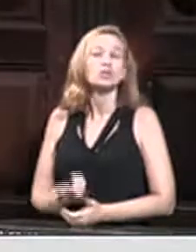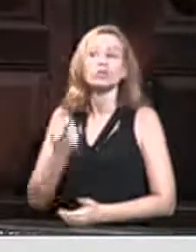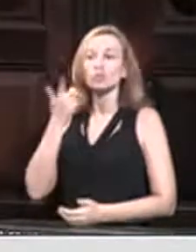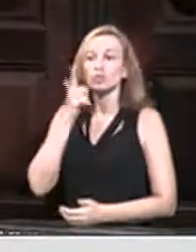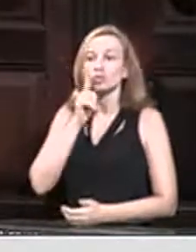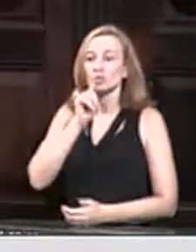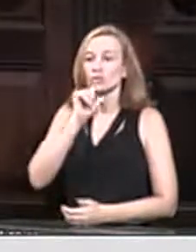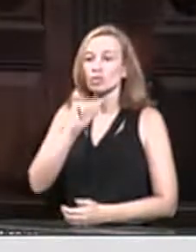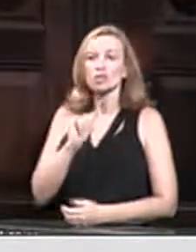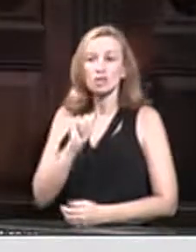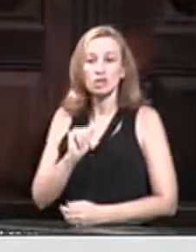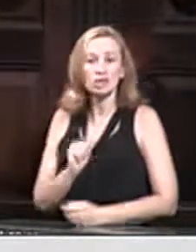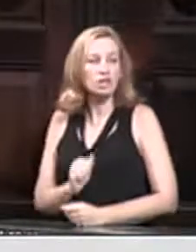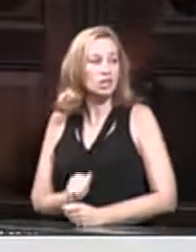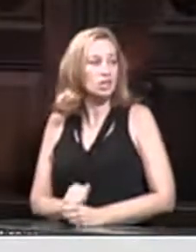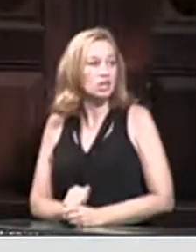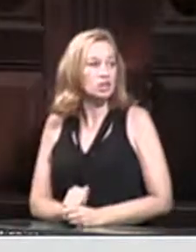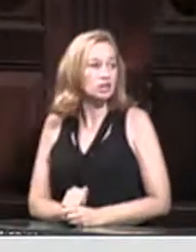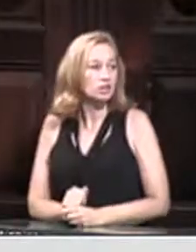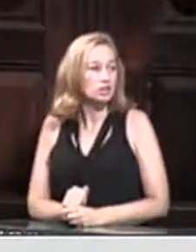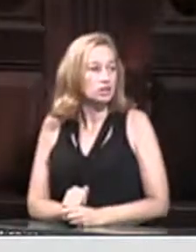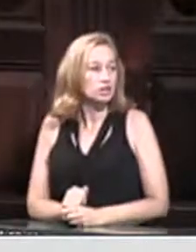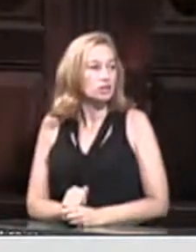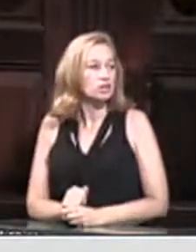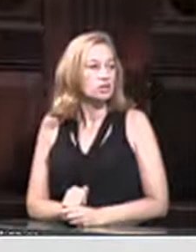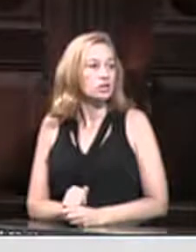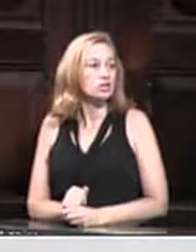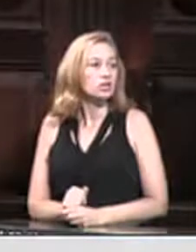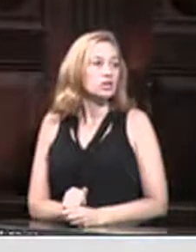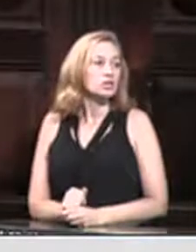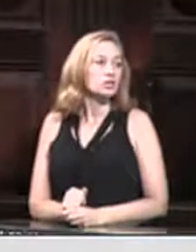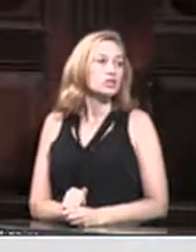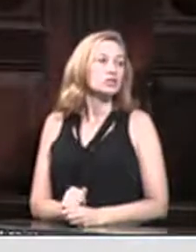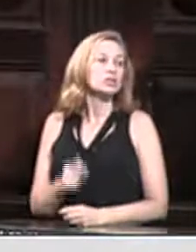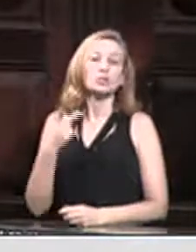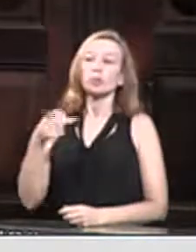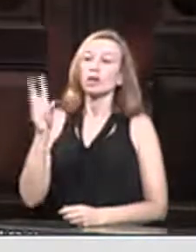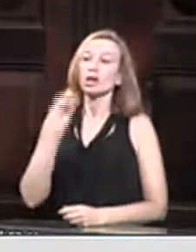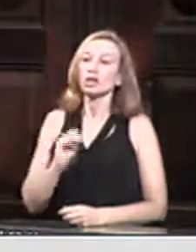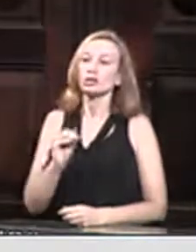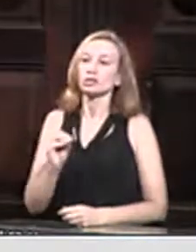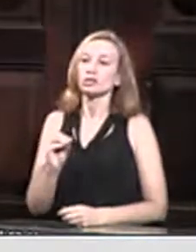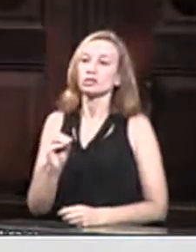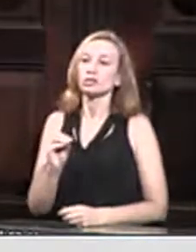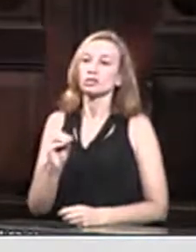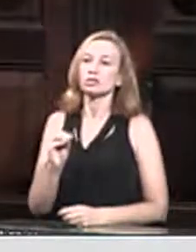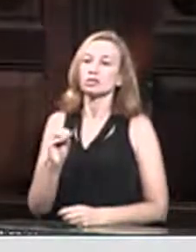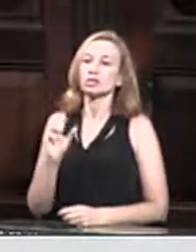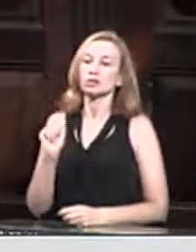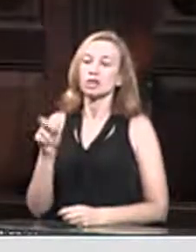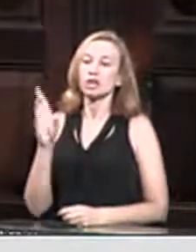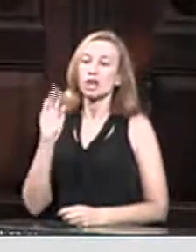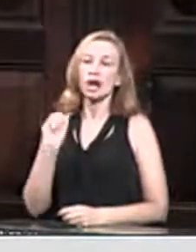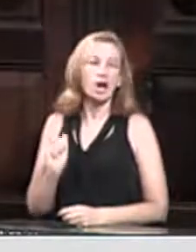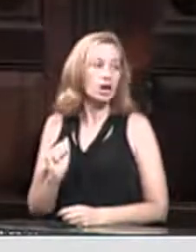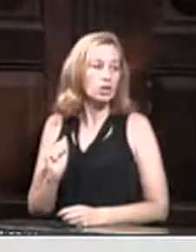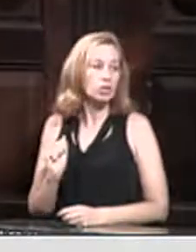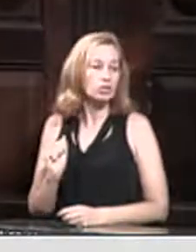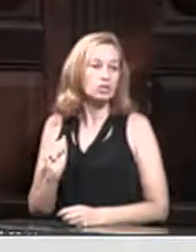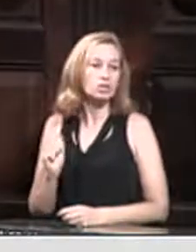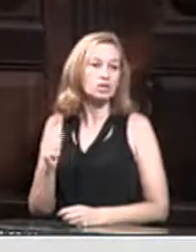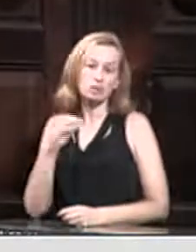conseguir a implementação do tão almejado plano de cargos, carreiras e